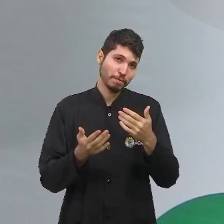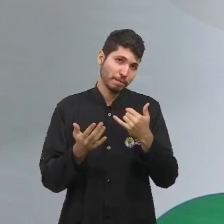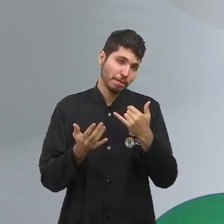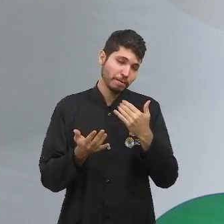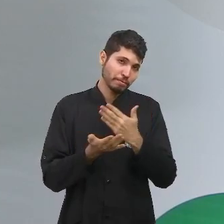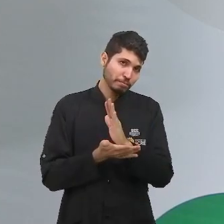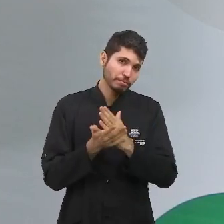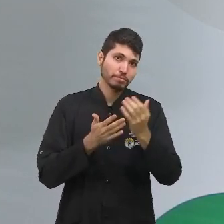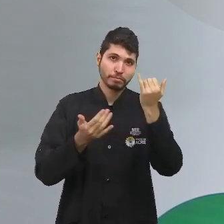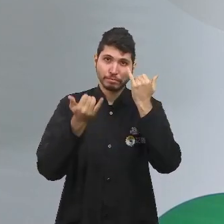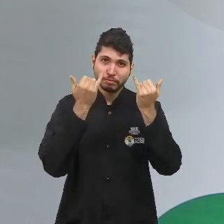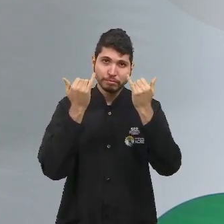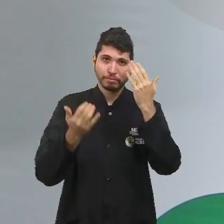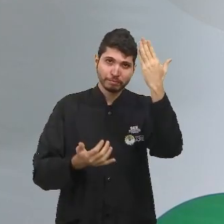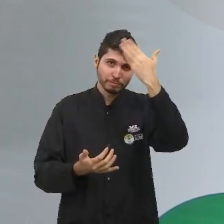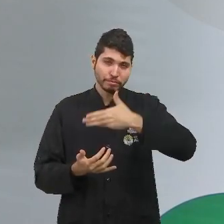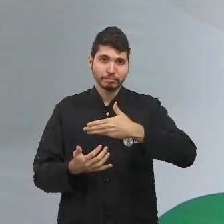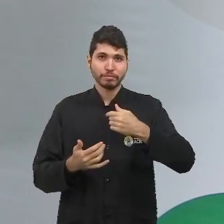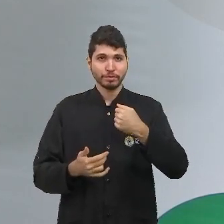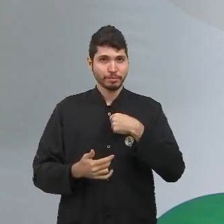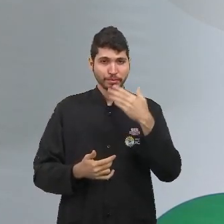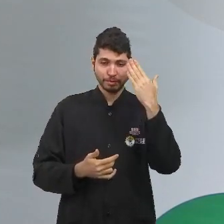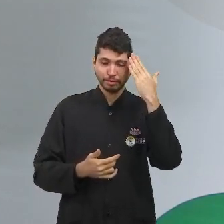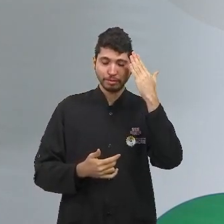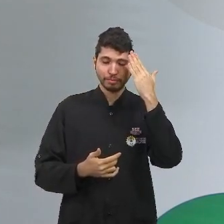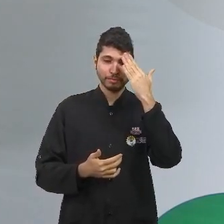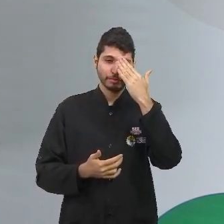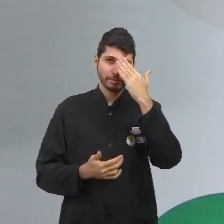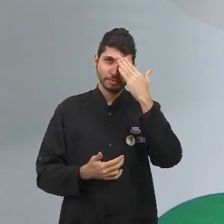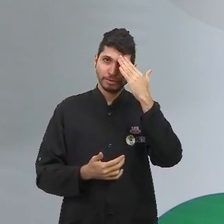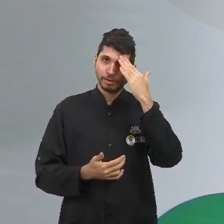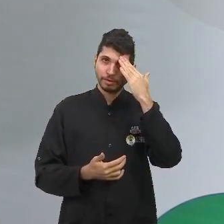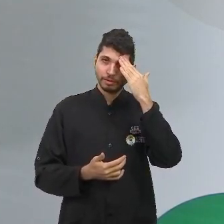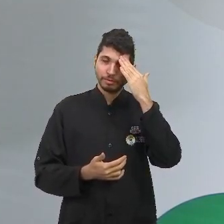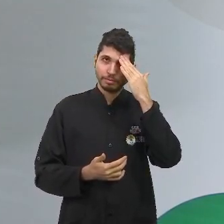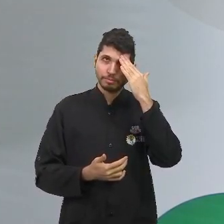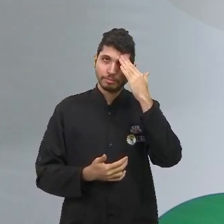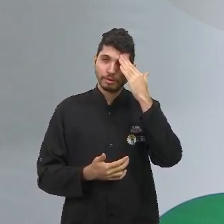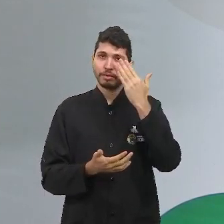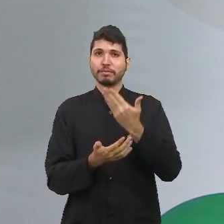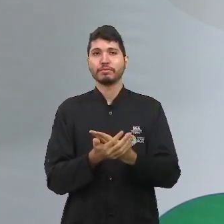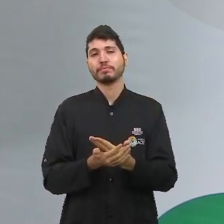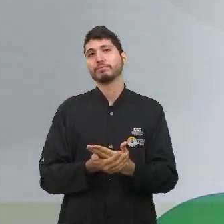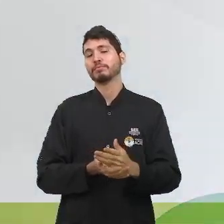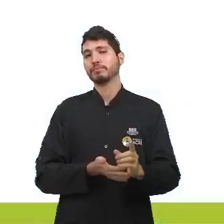Prefiro acreditar que ele não provou e só observou. Vamos lá.